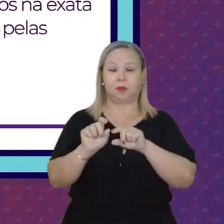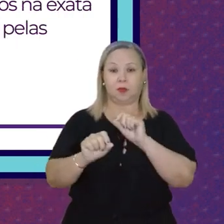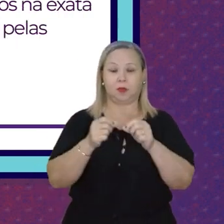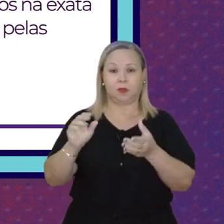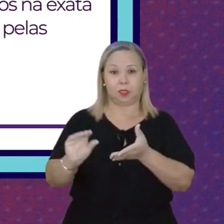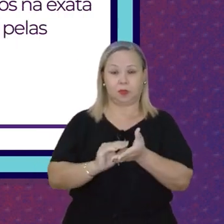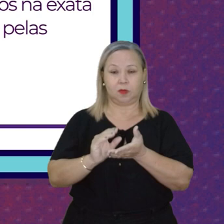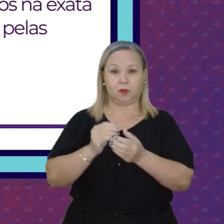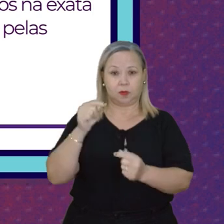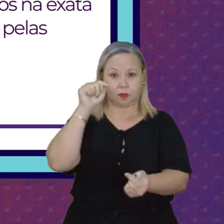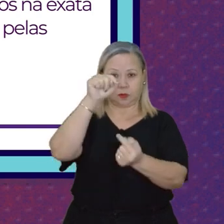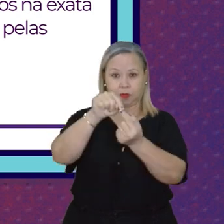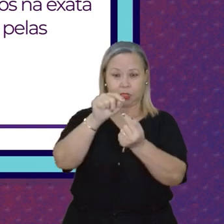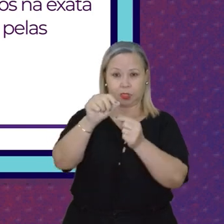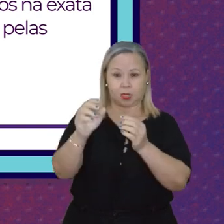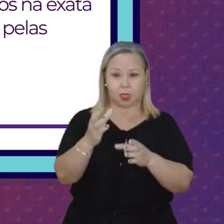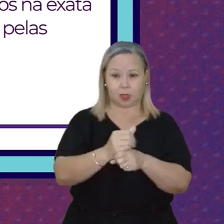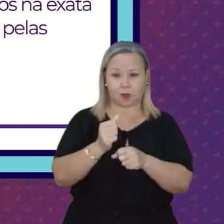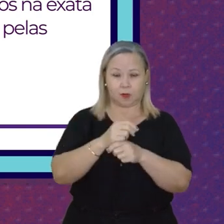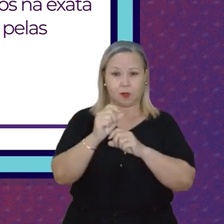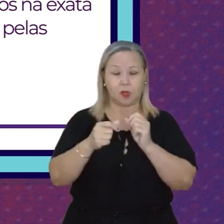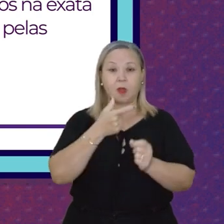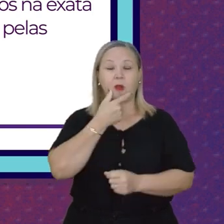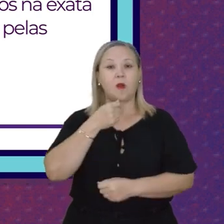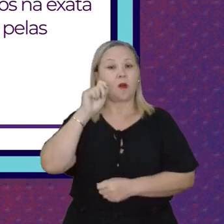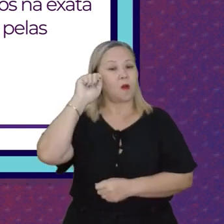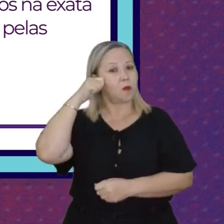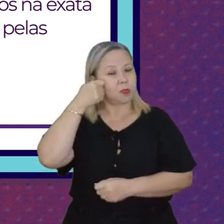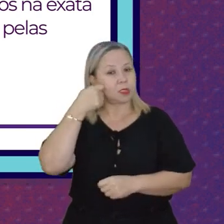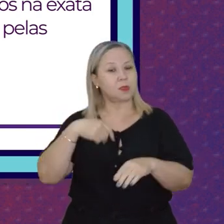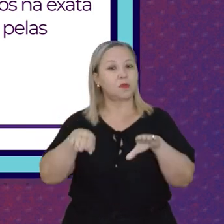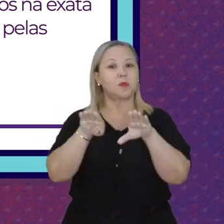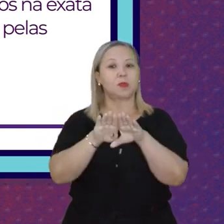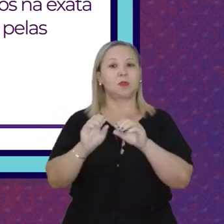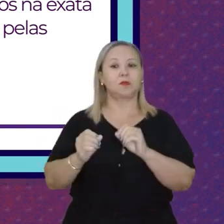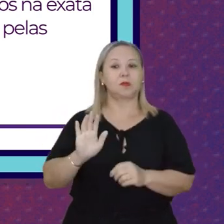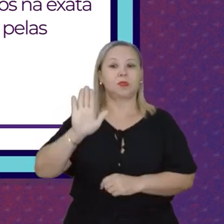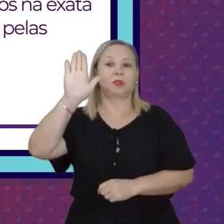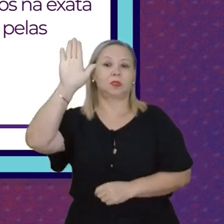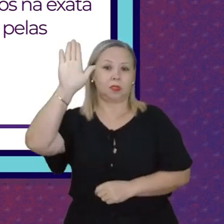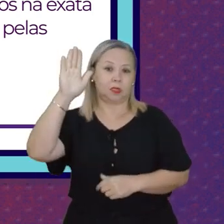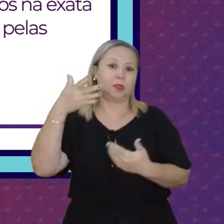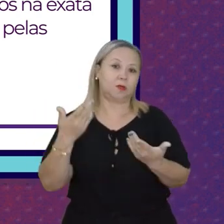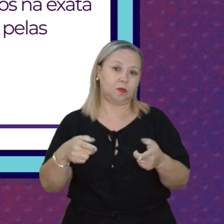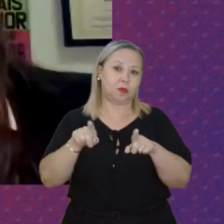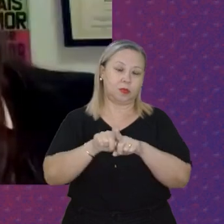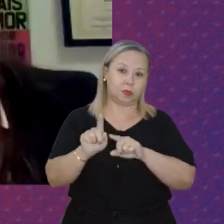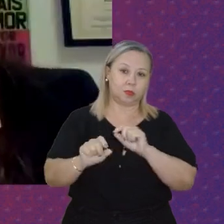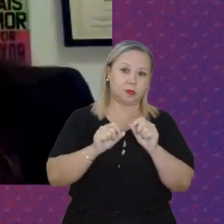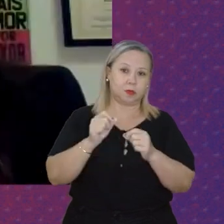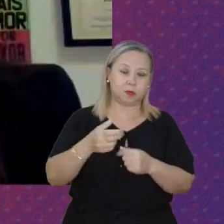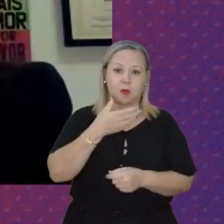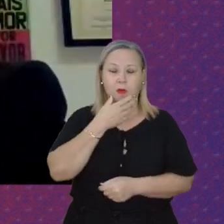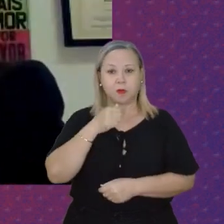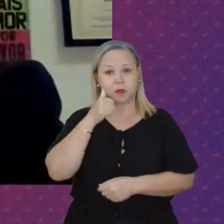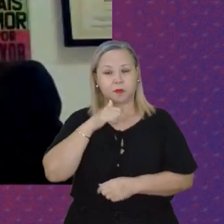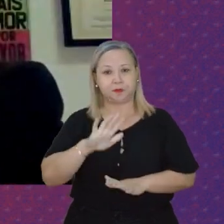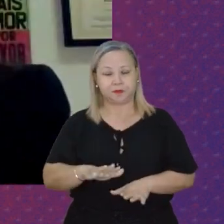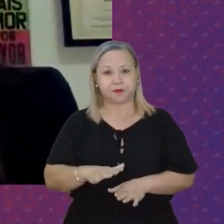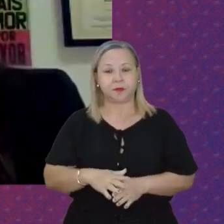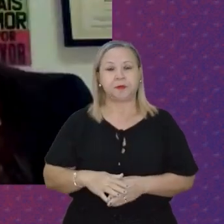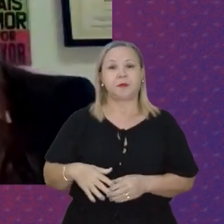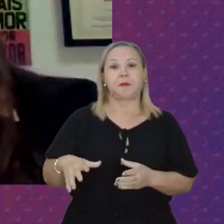ser destinados ao custeio das candidaturas de homens negros na exata proporção das candidaturas apresentadas pelas agremiações. Então, aí foi